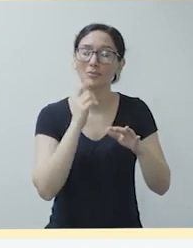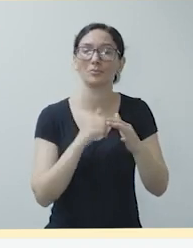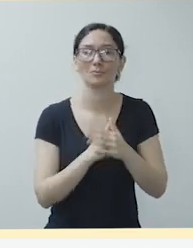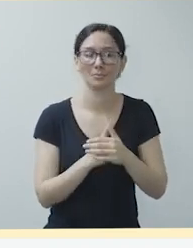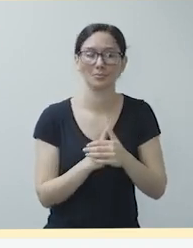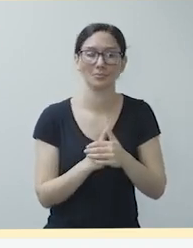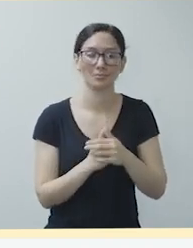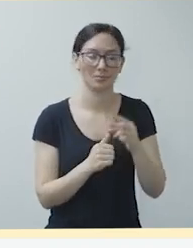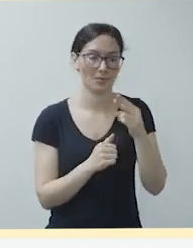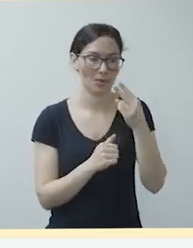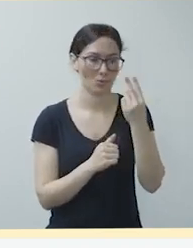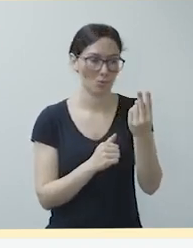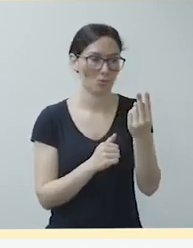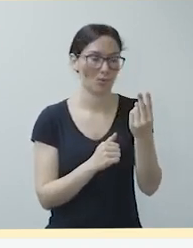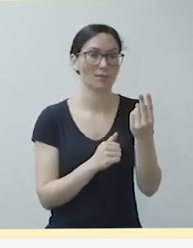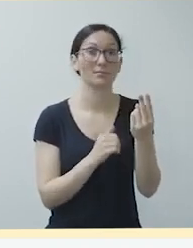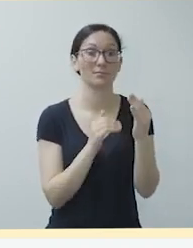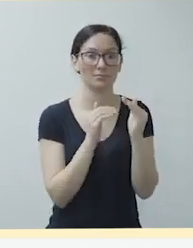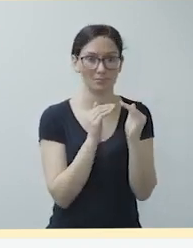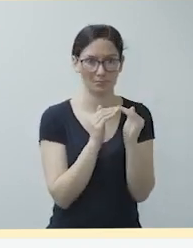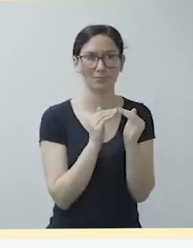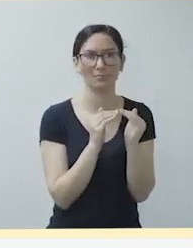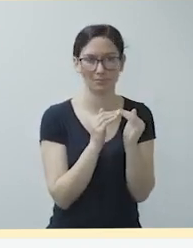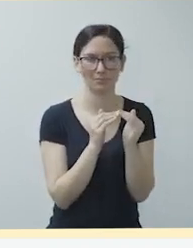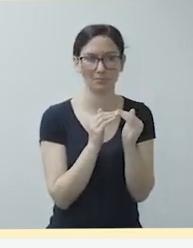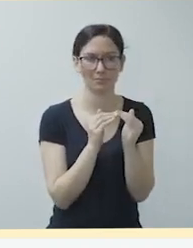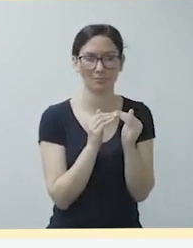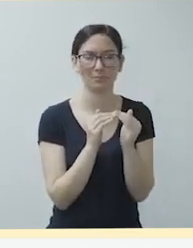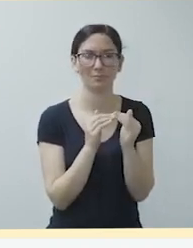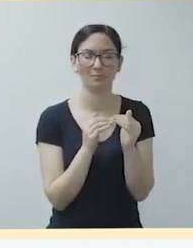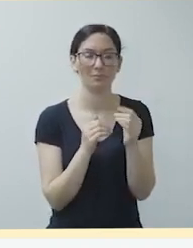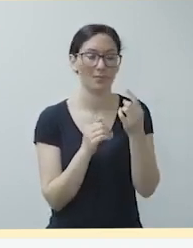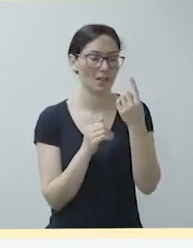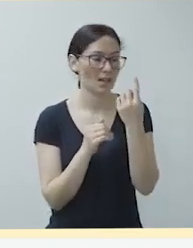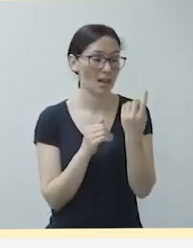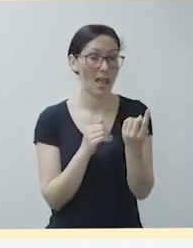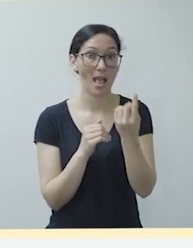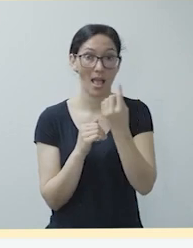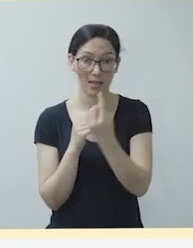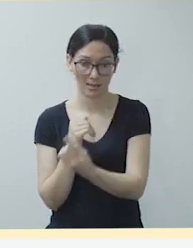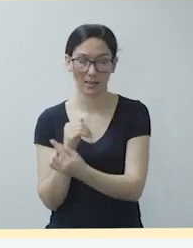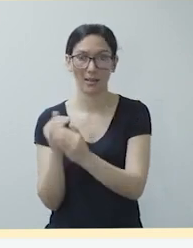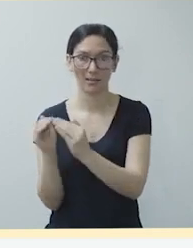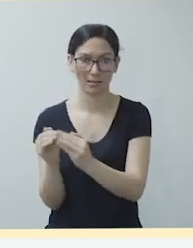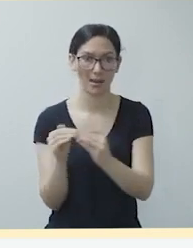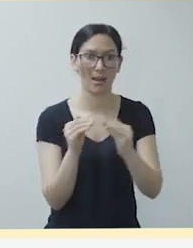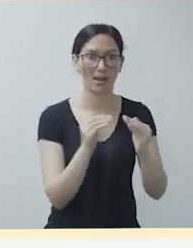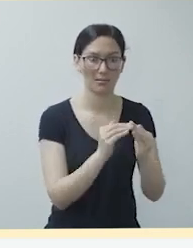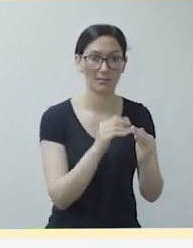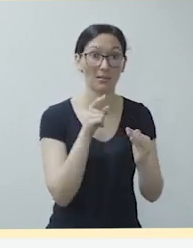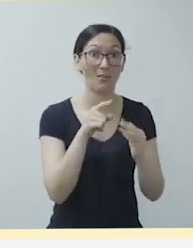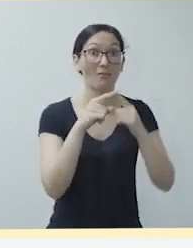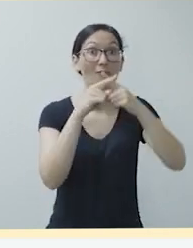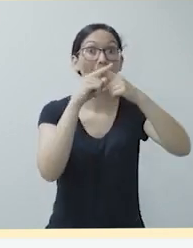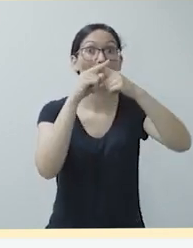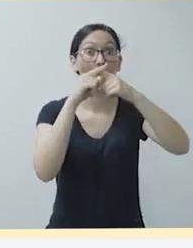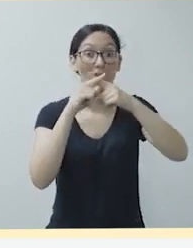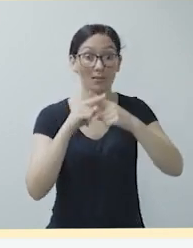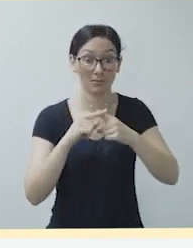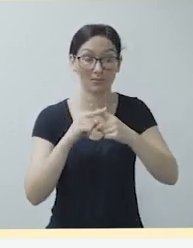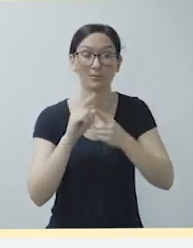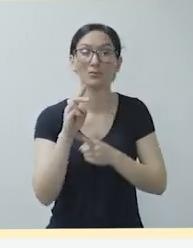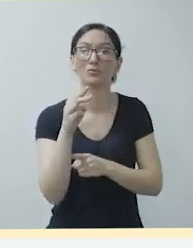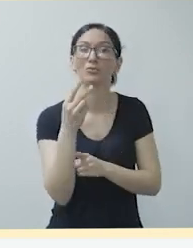Então, eu tenho duas casinhas e em cada casinha, eu vou colocar o sinal de vezes, eu tenho